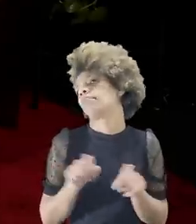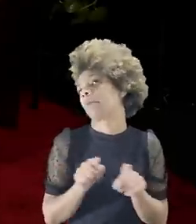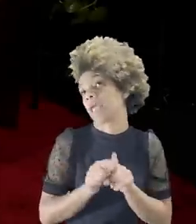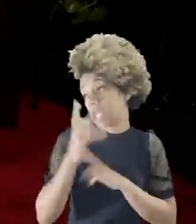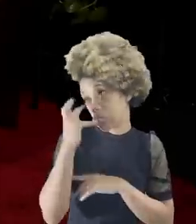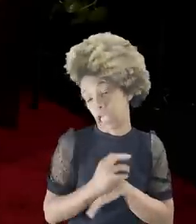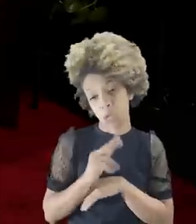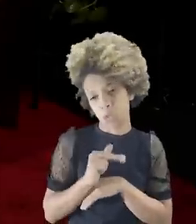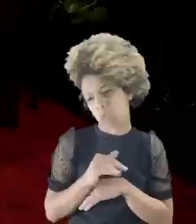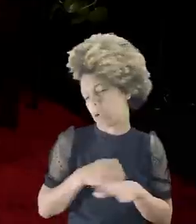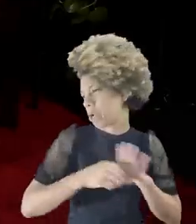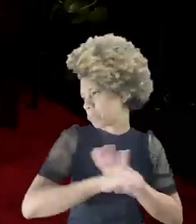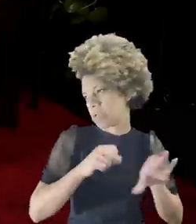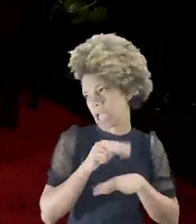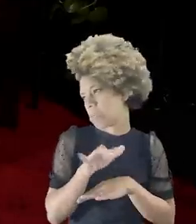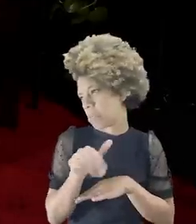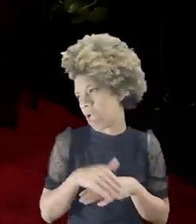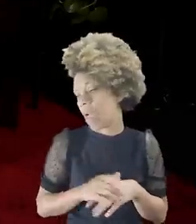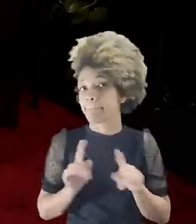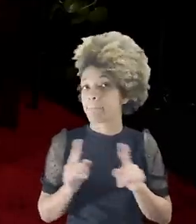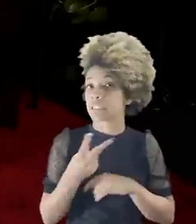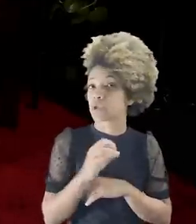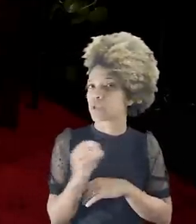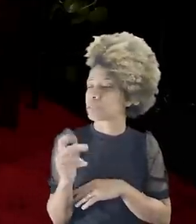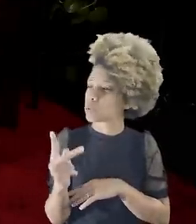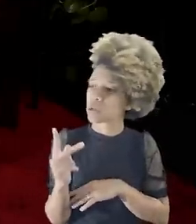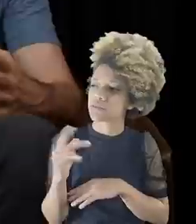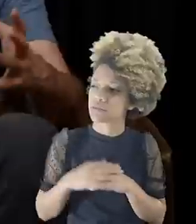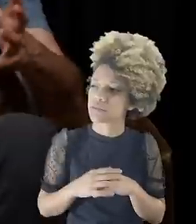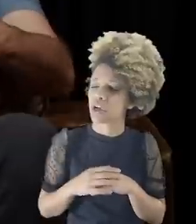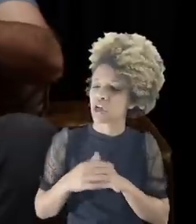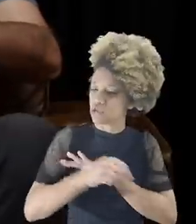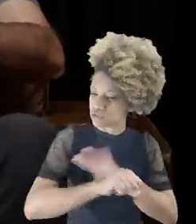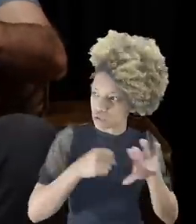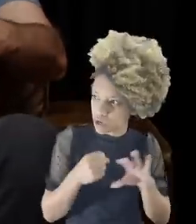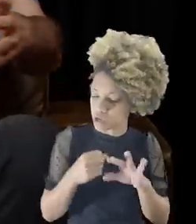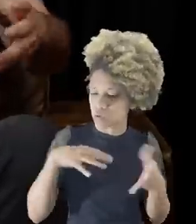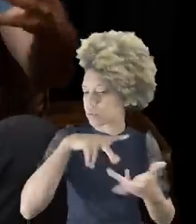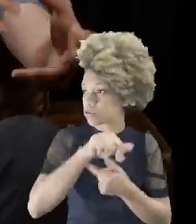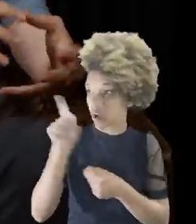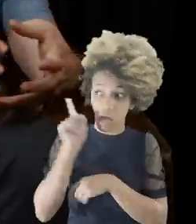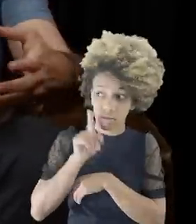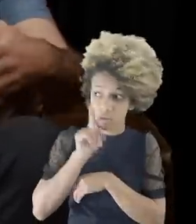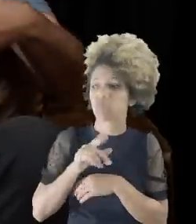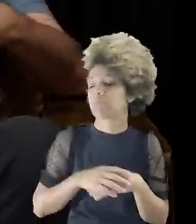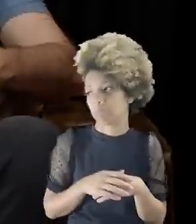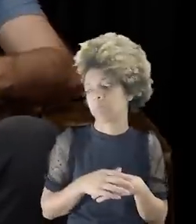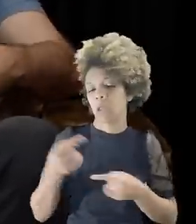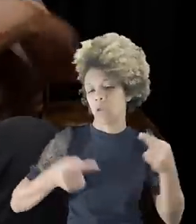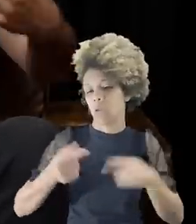servo que nunca jogou na NBA e em 2002 ele jogando no Mundial lá nos Estados Unidos